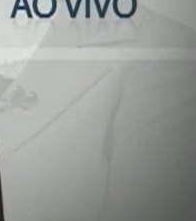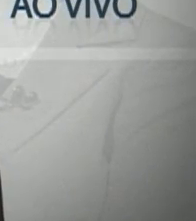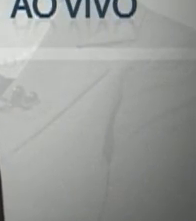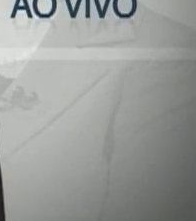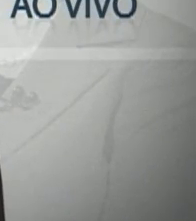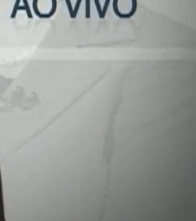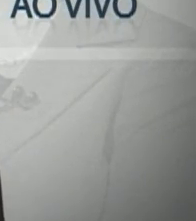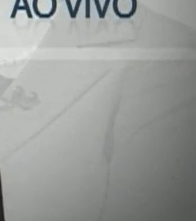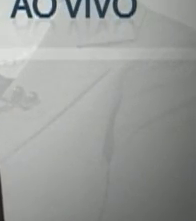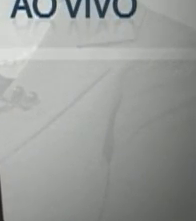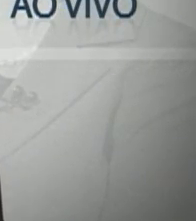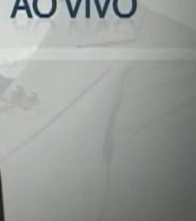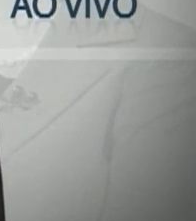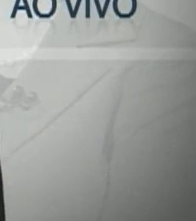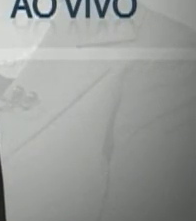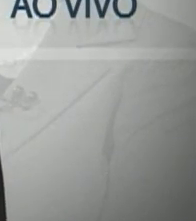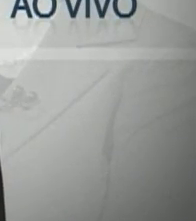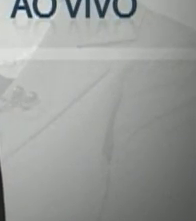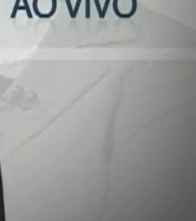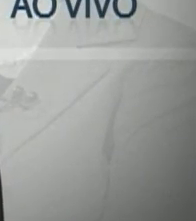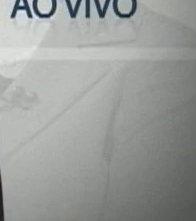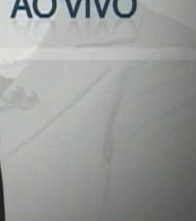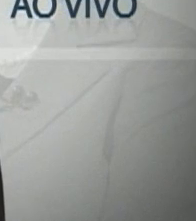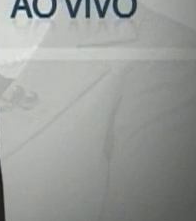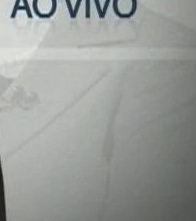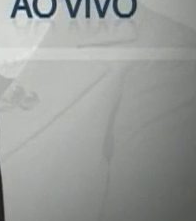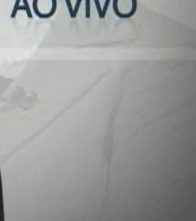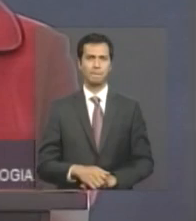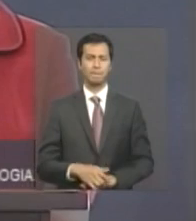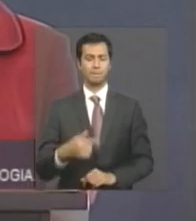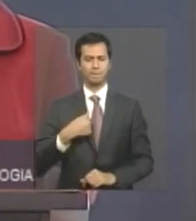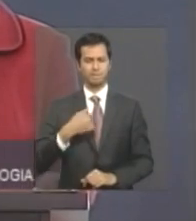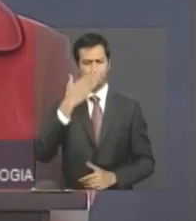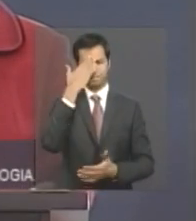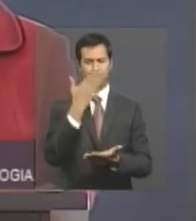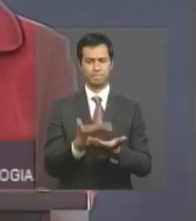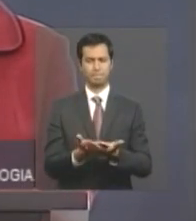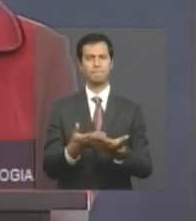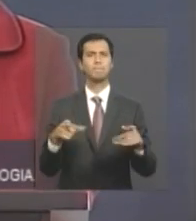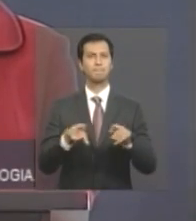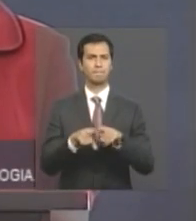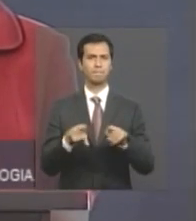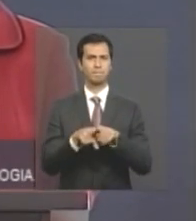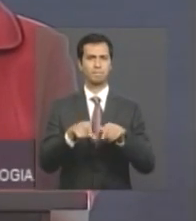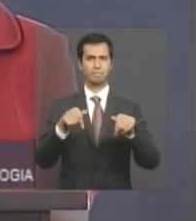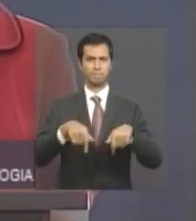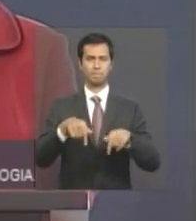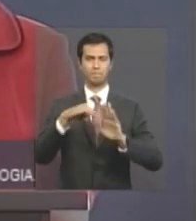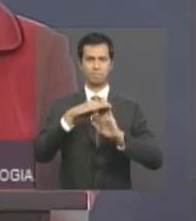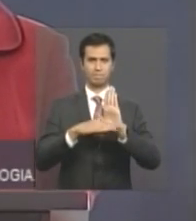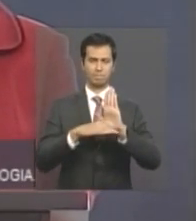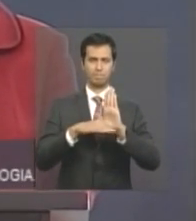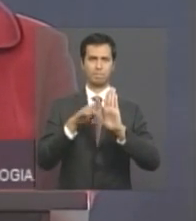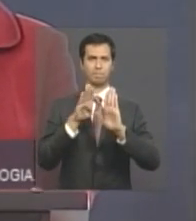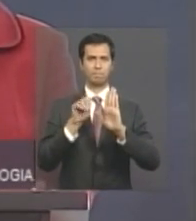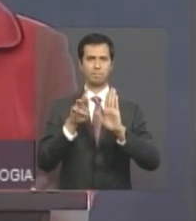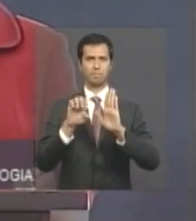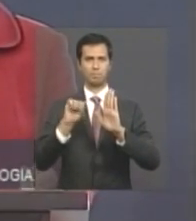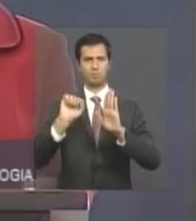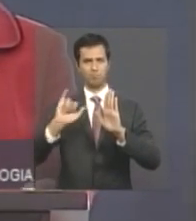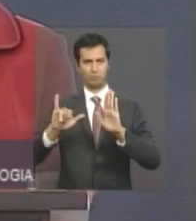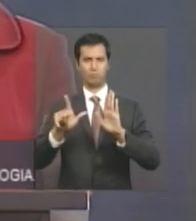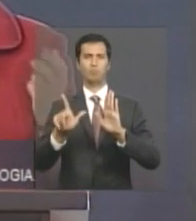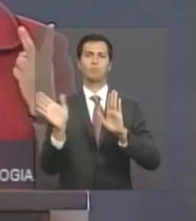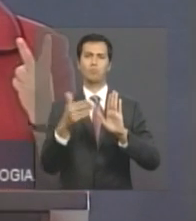e Social. Reveja um trecho do discurso. Eu acredito que o Brasil Sem Fronteiras,